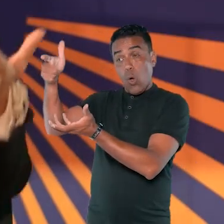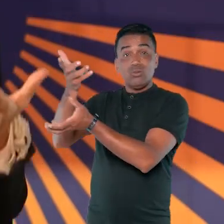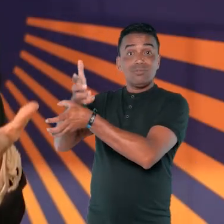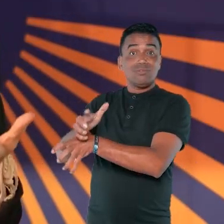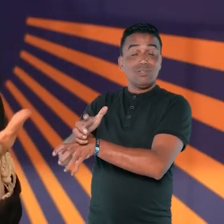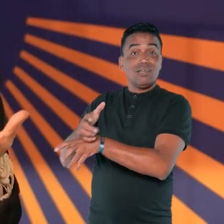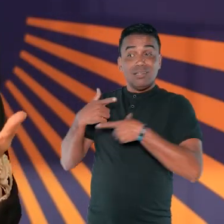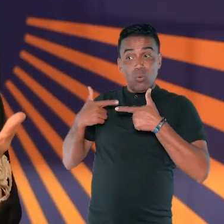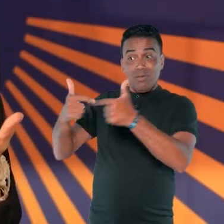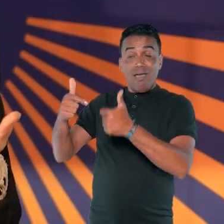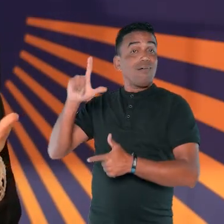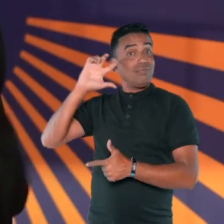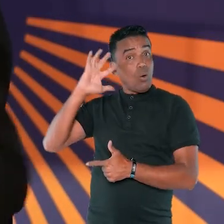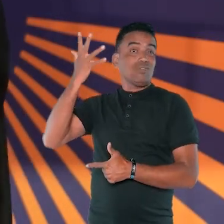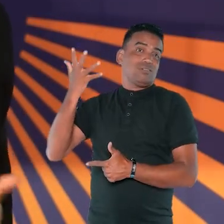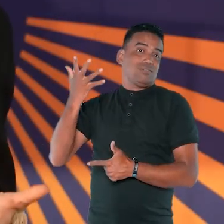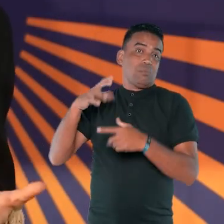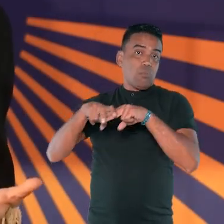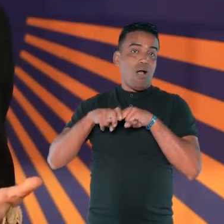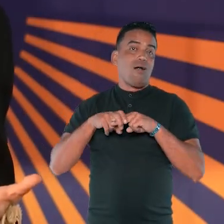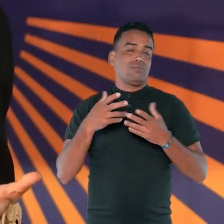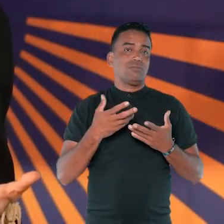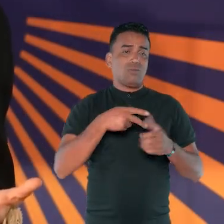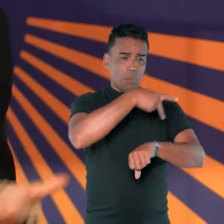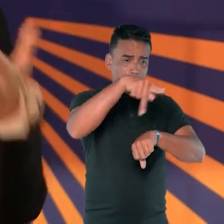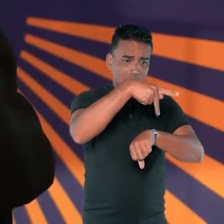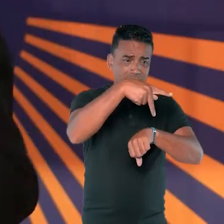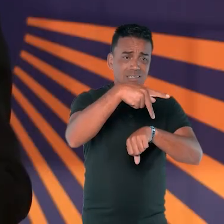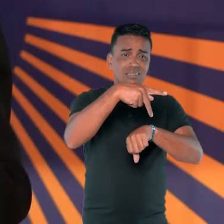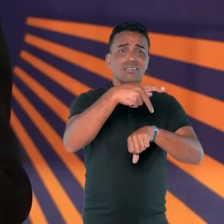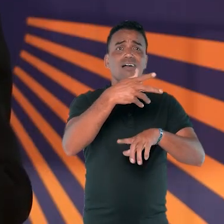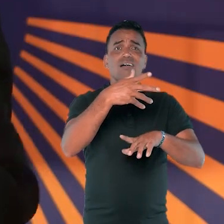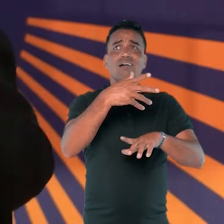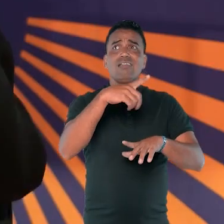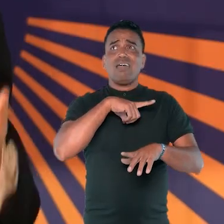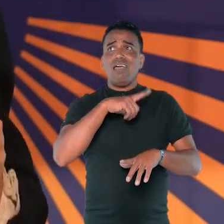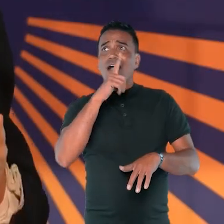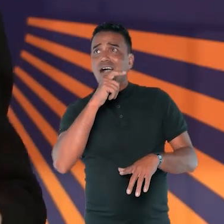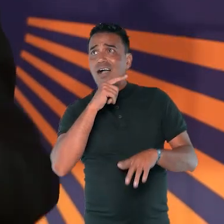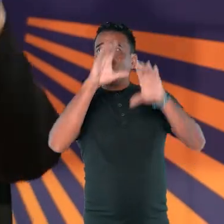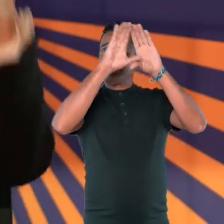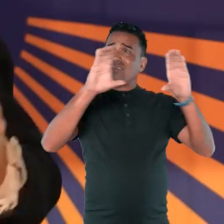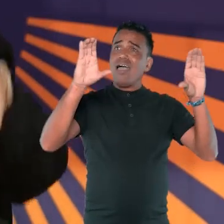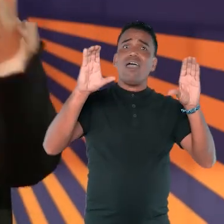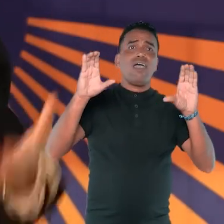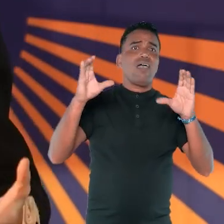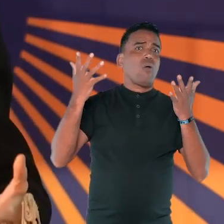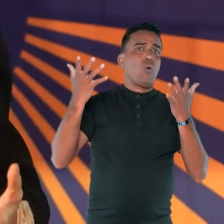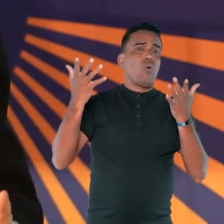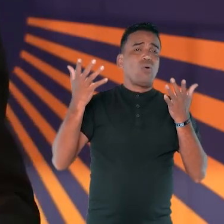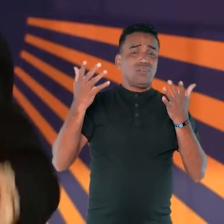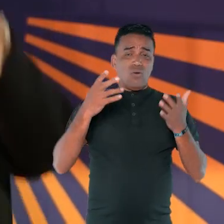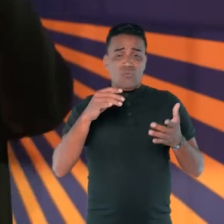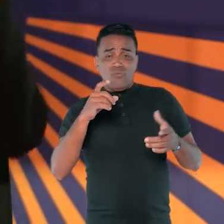vendo guerras por causa disso. Como que esse país pode ter alguém com frio, dormindo na